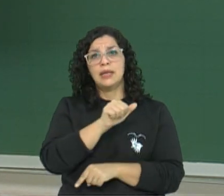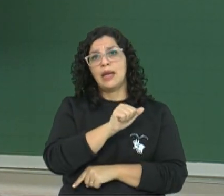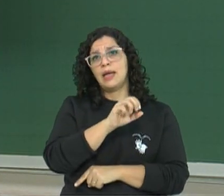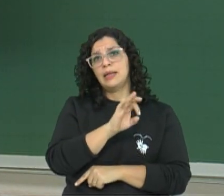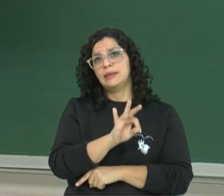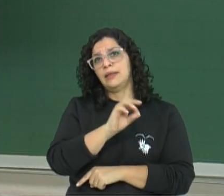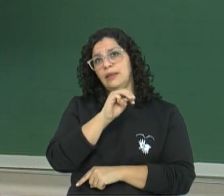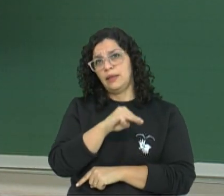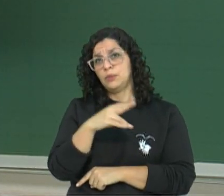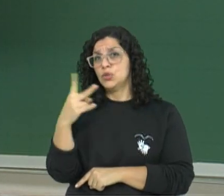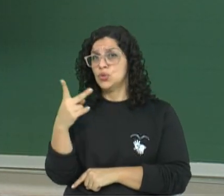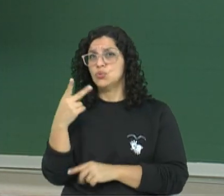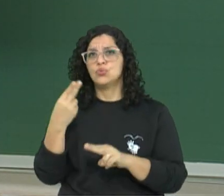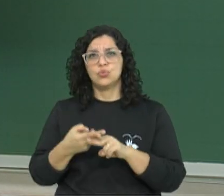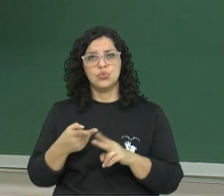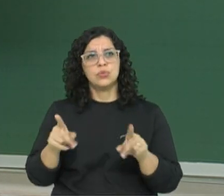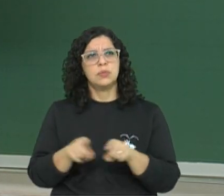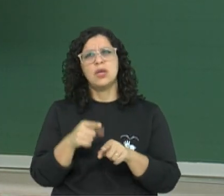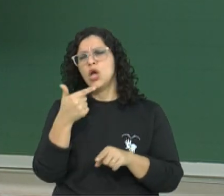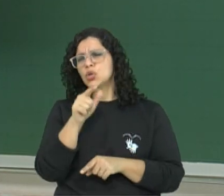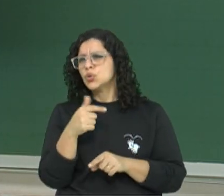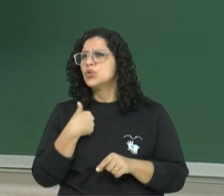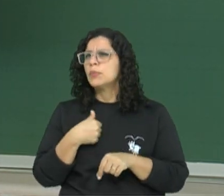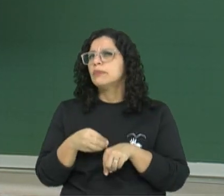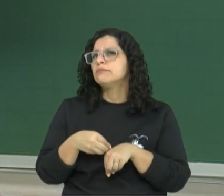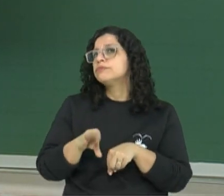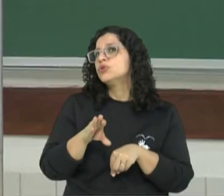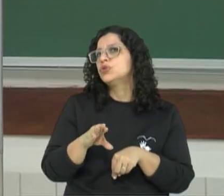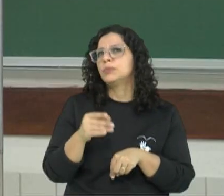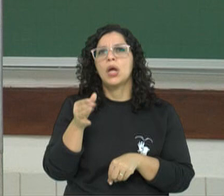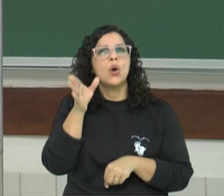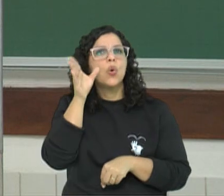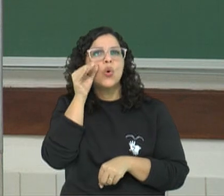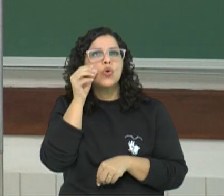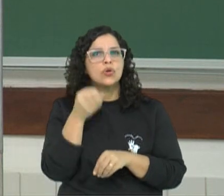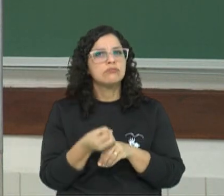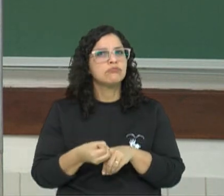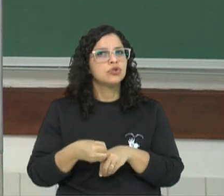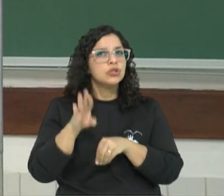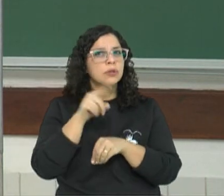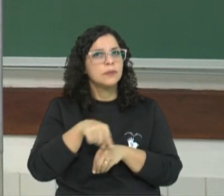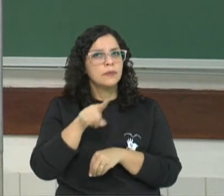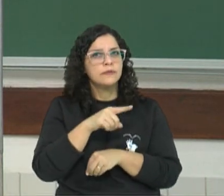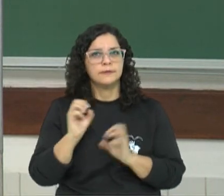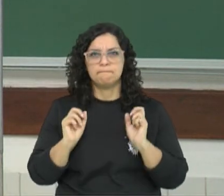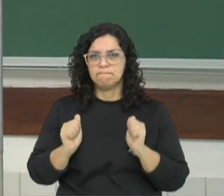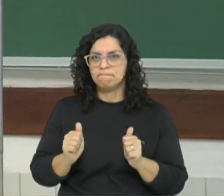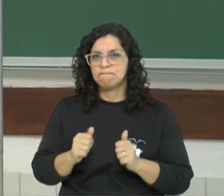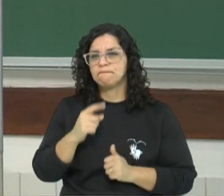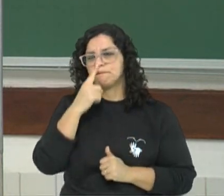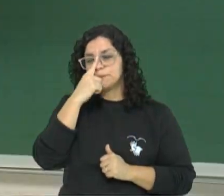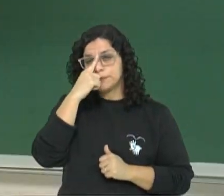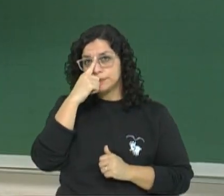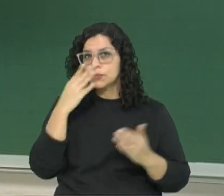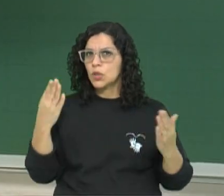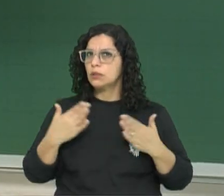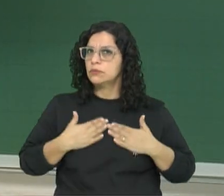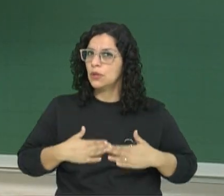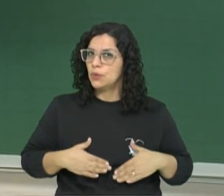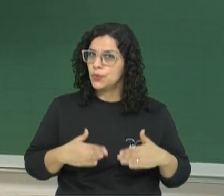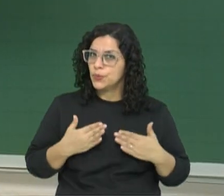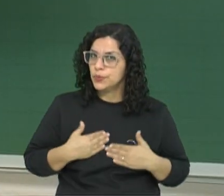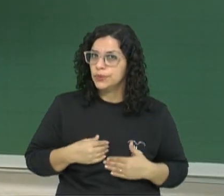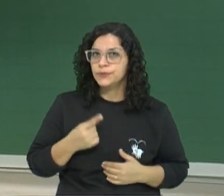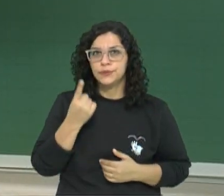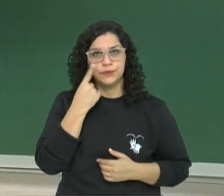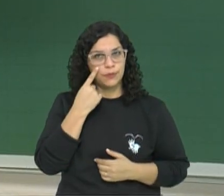atmosfera, certo? As outras aqui são uma base de curiosidade para vocês. Belezinha? Tudo tranquilinho?